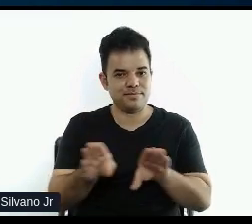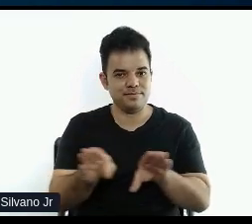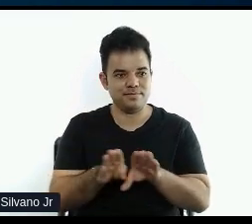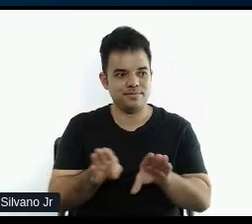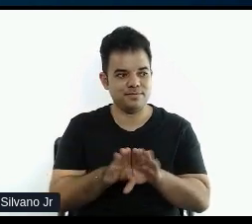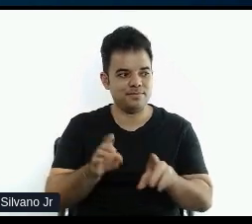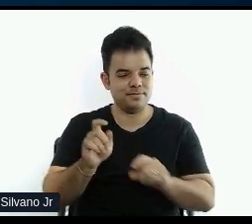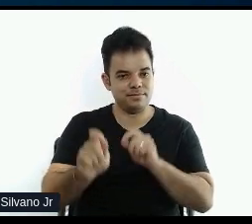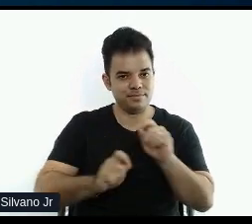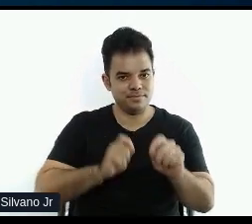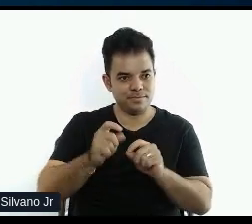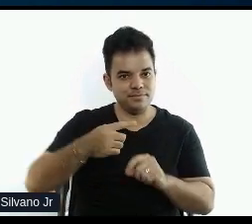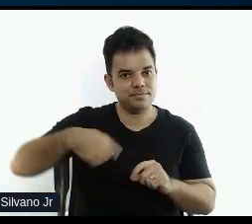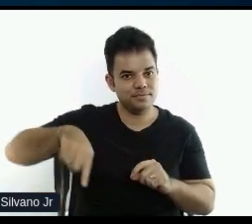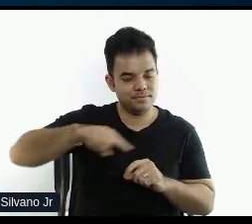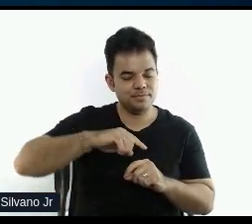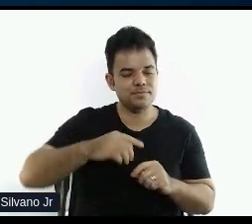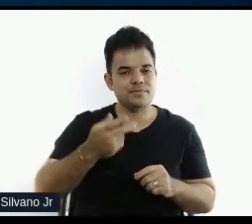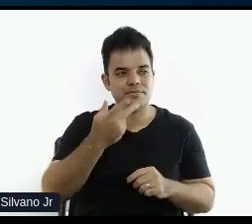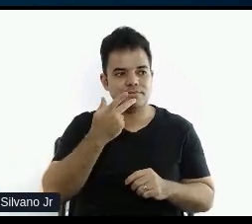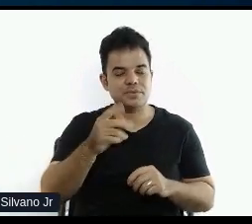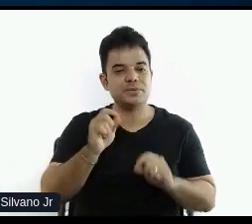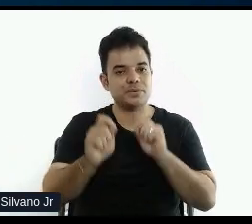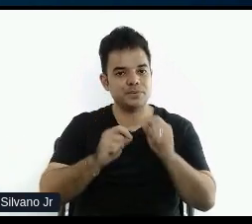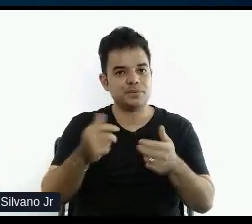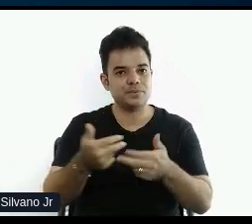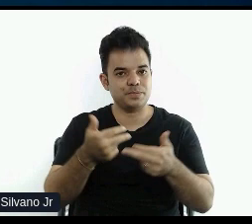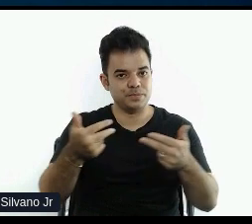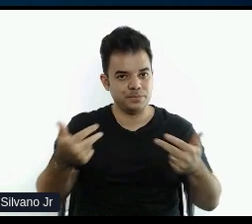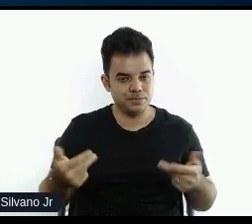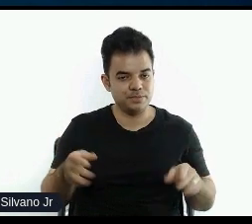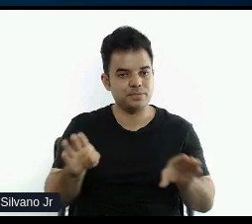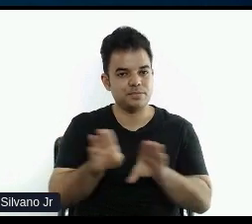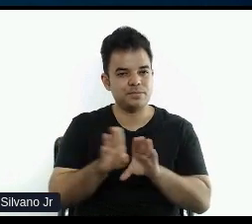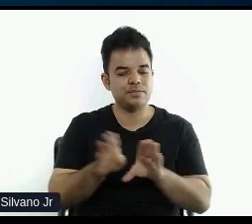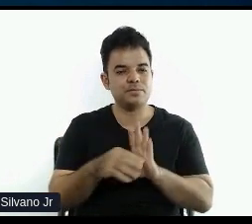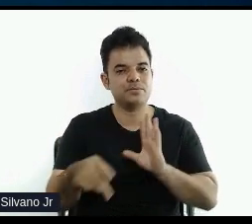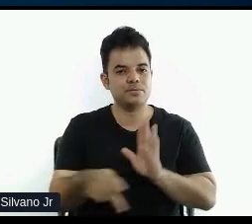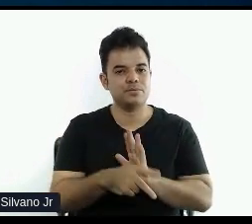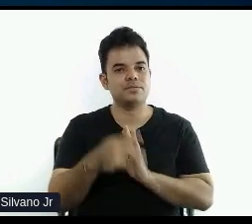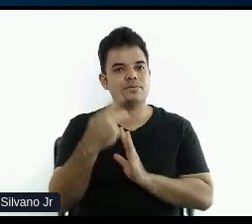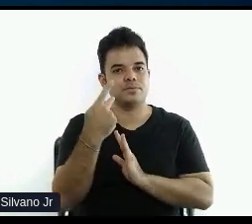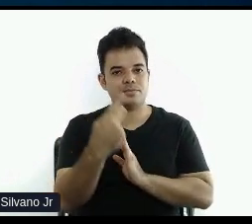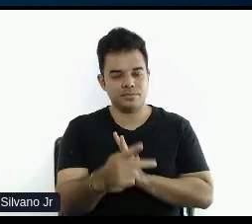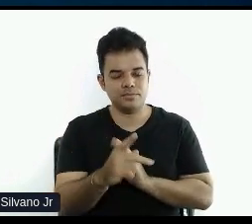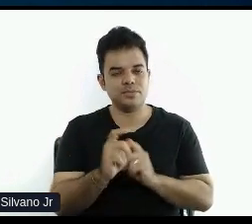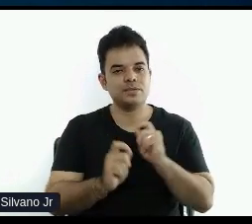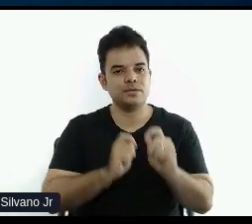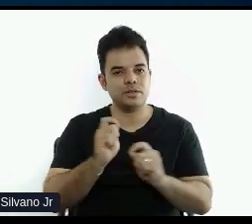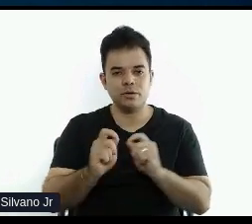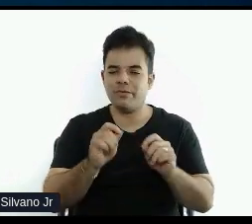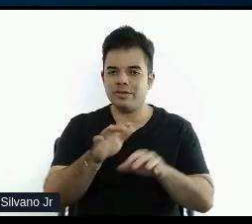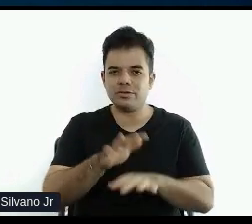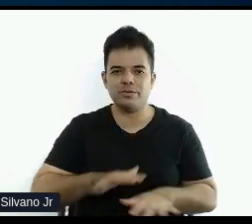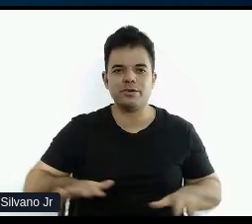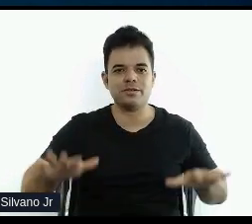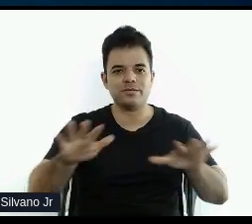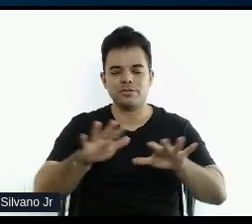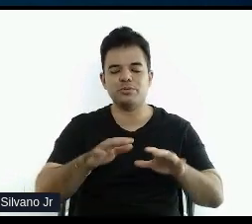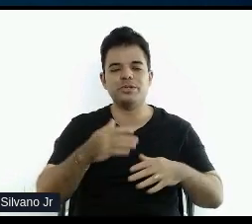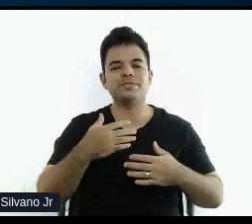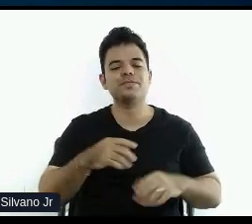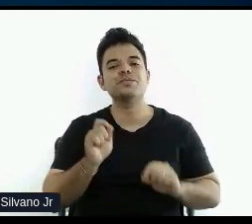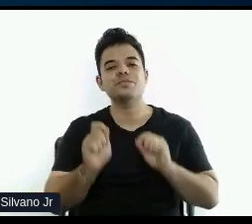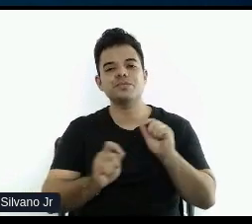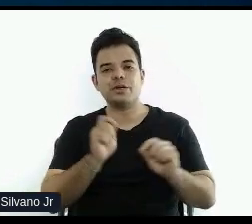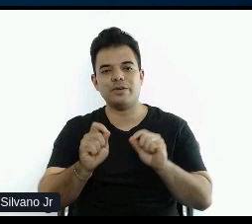ali estava pincelando algo sobre ele. E aí, queria trazer um pouco nesse papo de hoje, né,